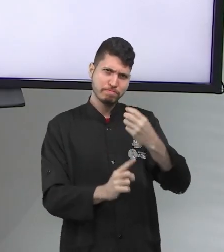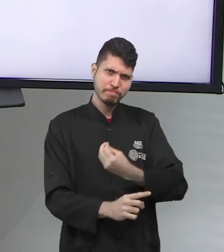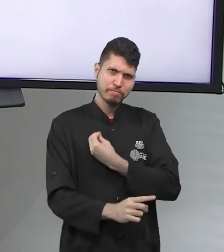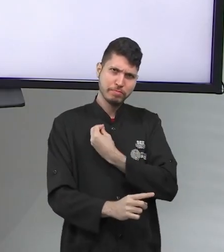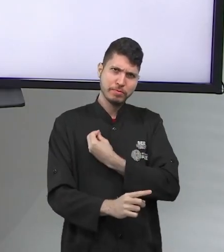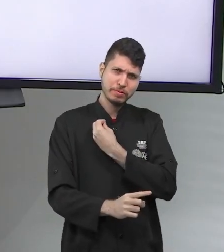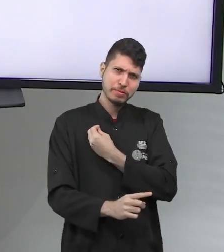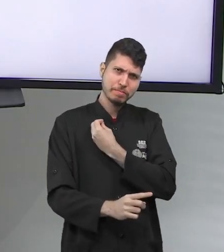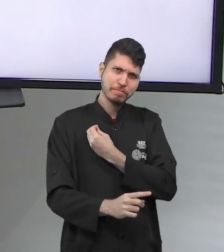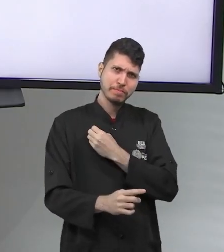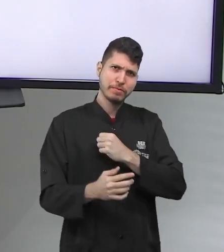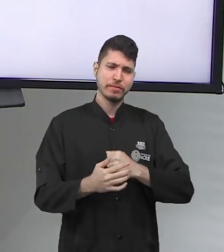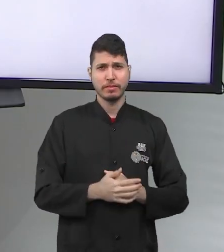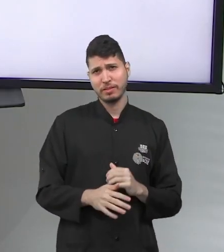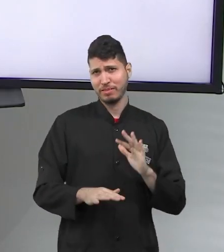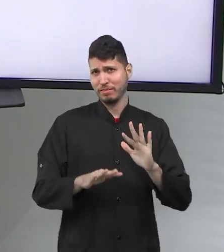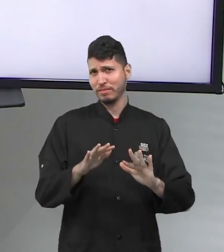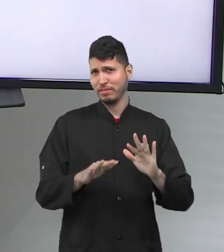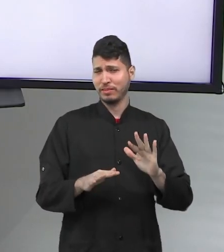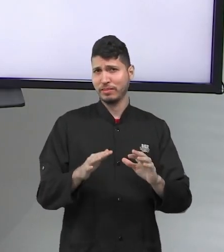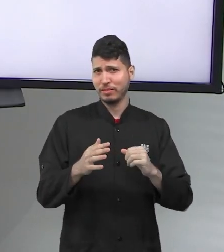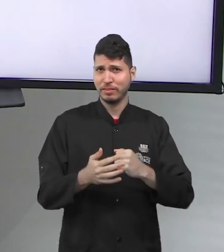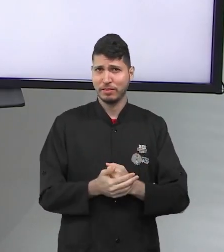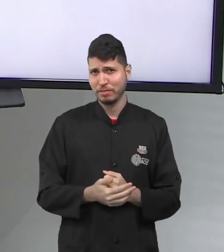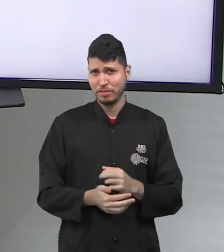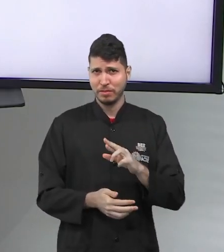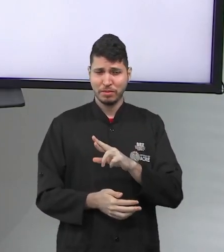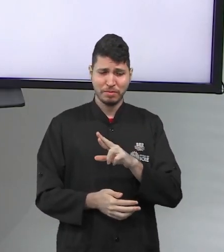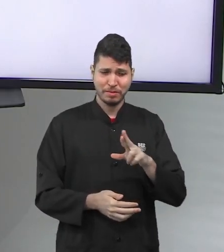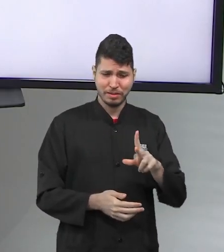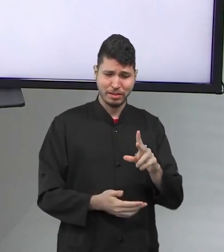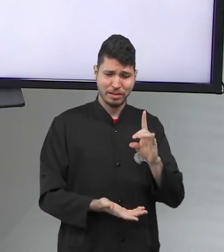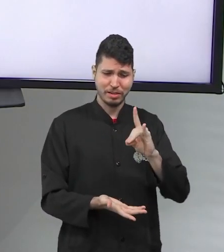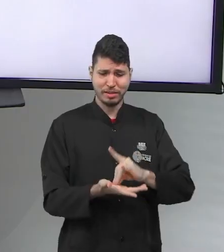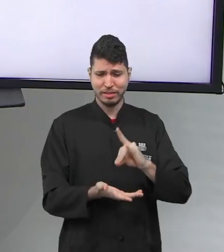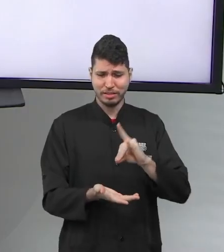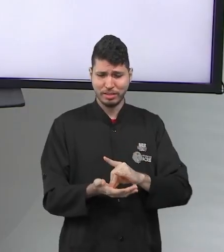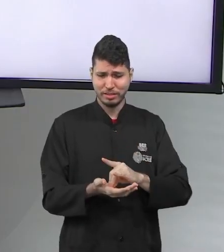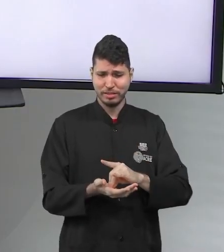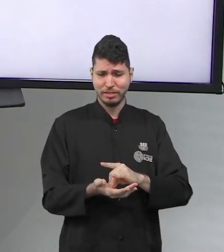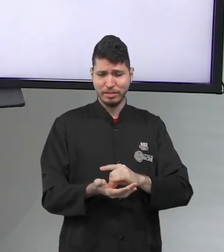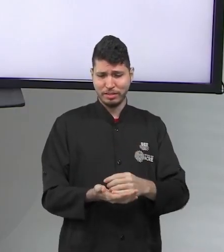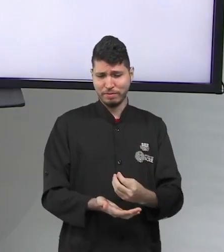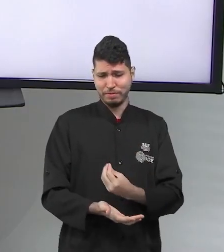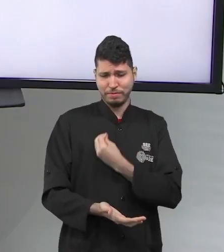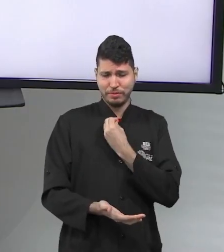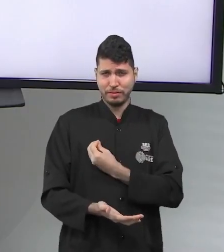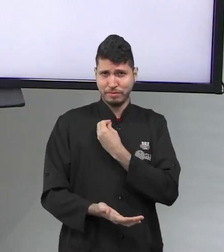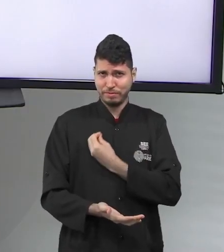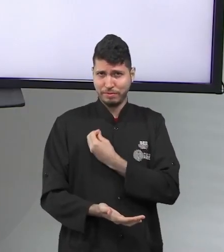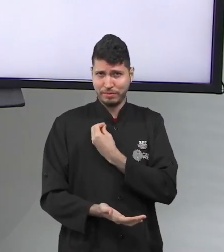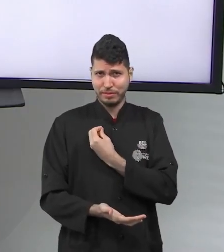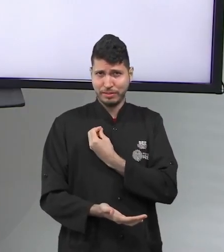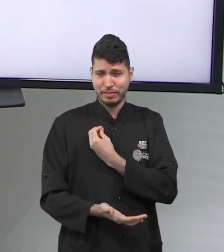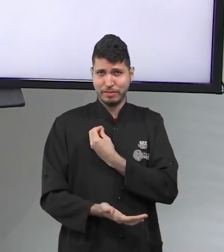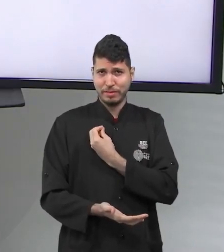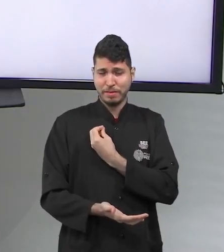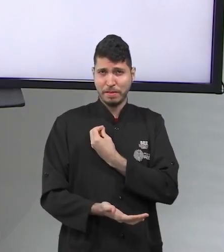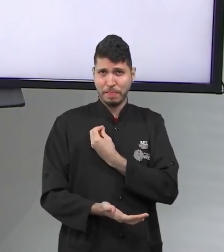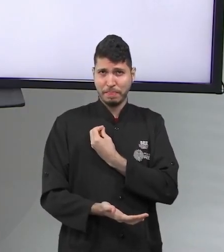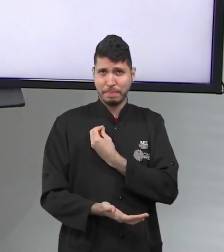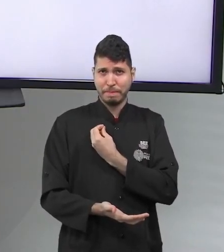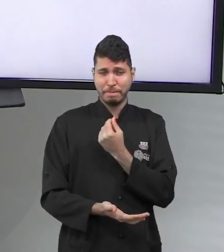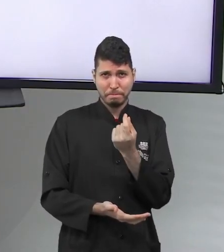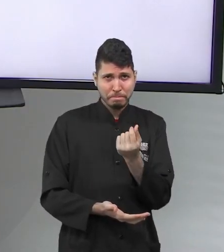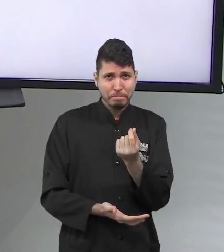nem sempre é compatível com a realidade econômica. E muitas das vezes as pessoas elas processam